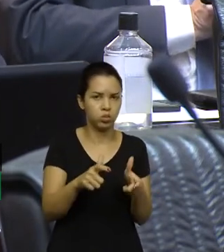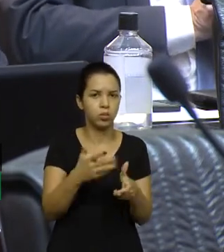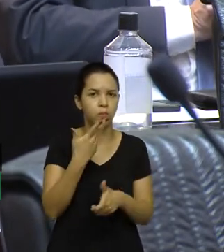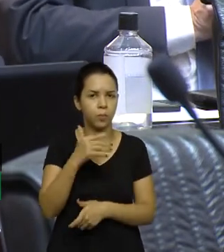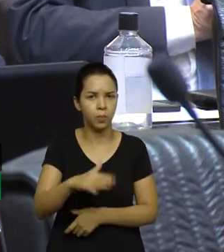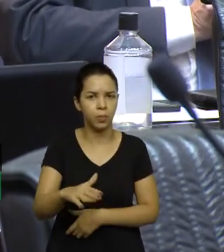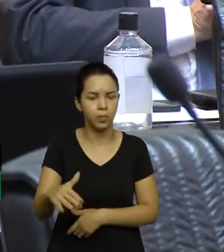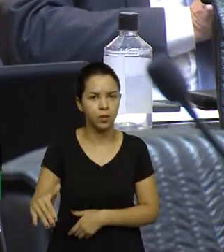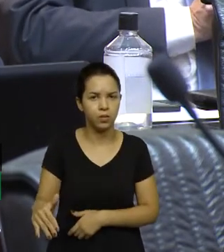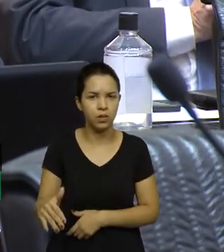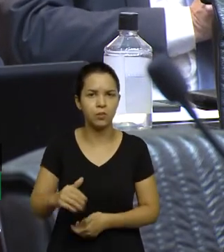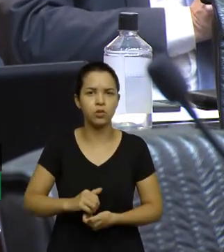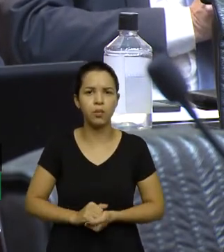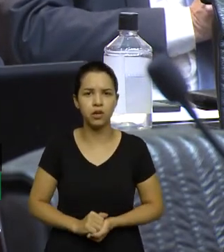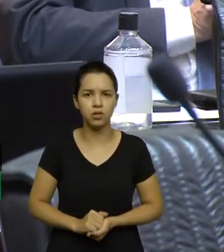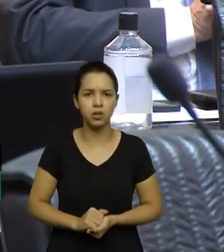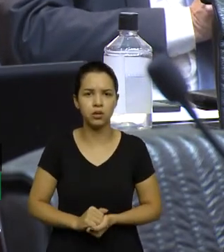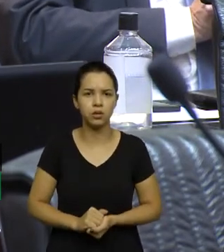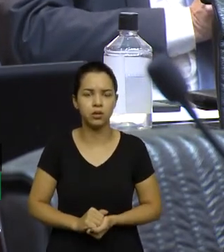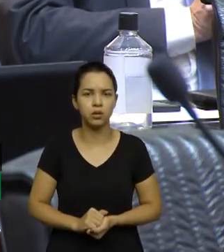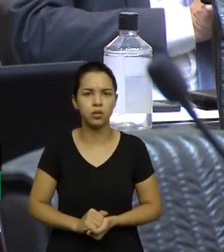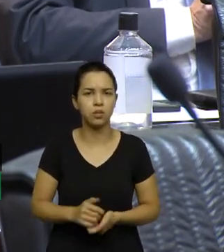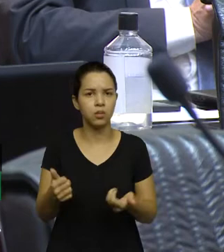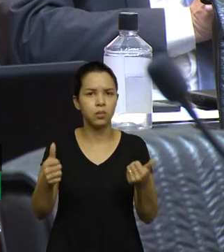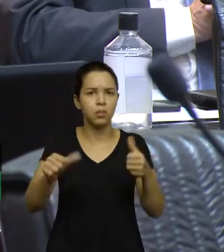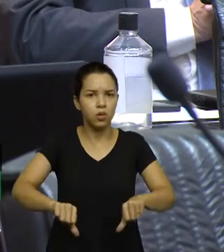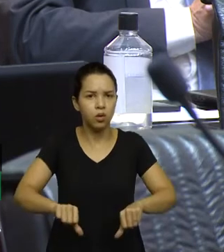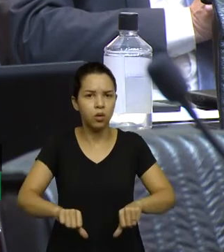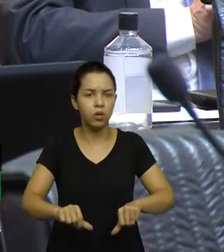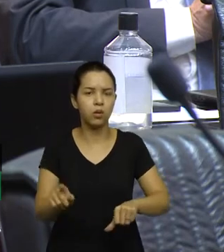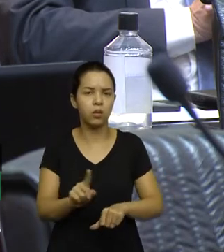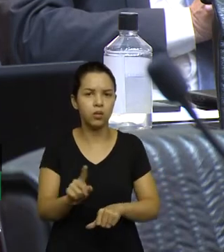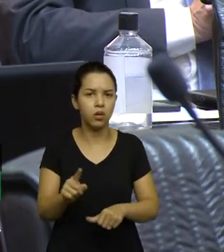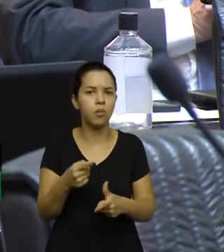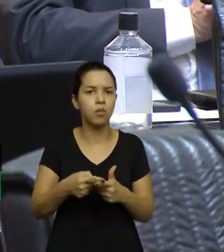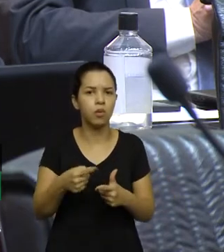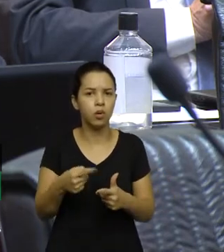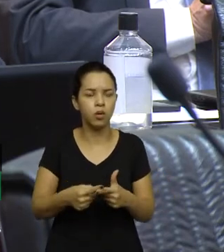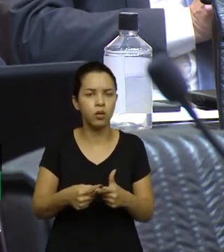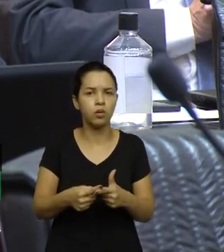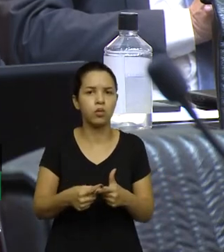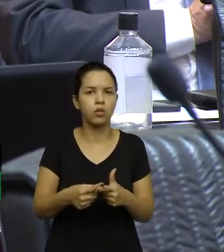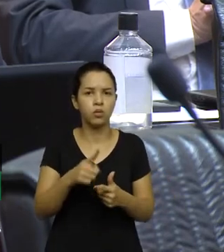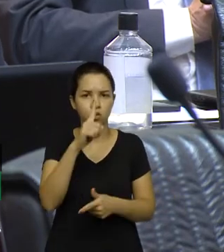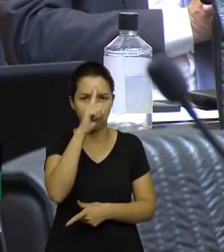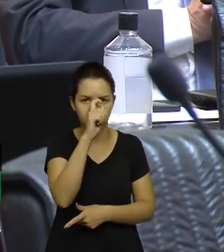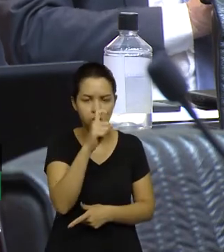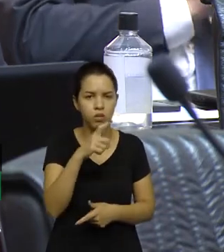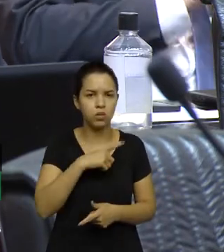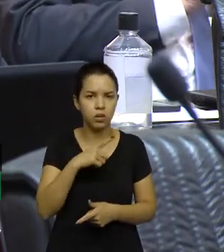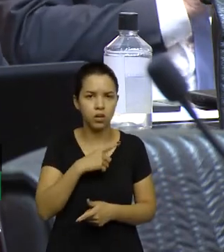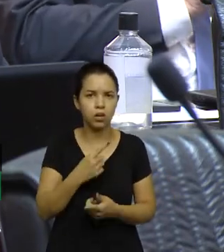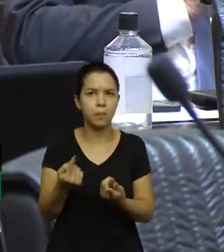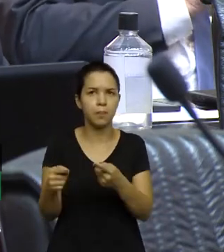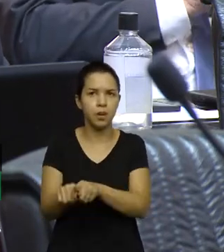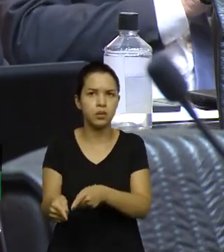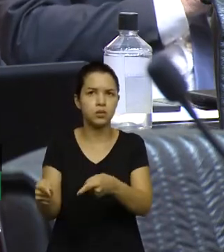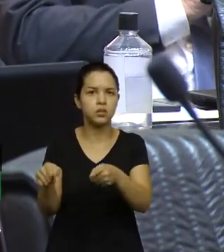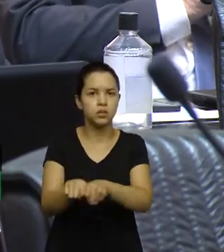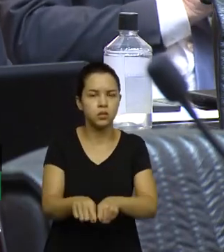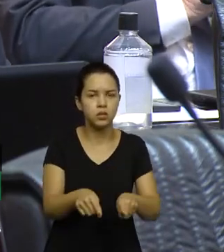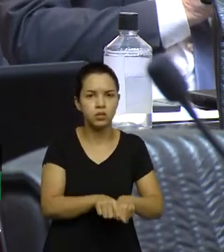tão piores, porque a gente tem, em muitos dos hospitais, parcerias que ajudam a